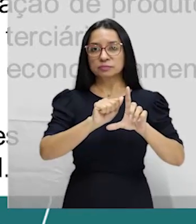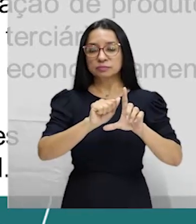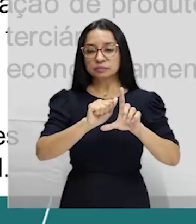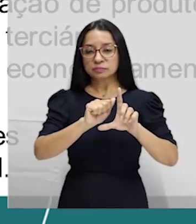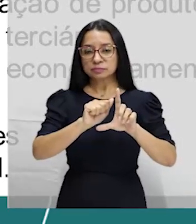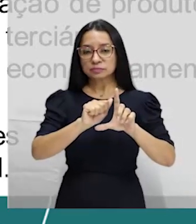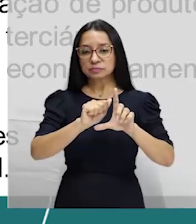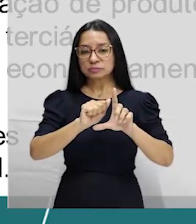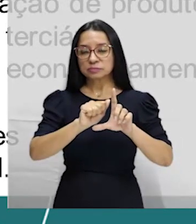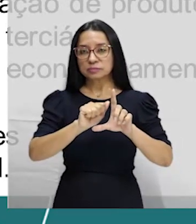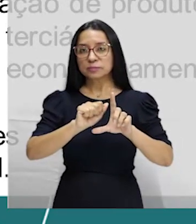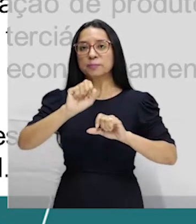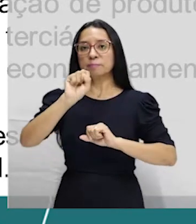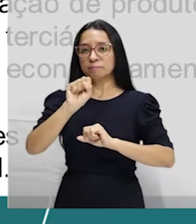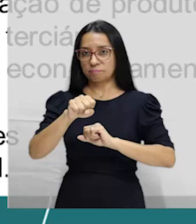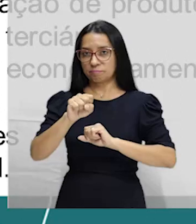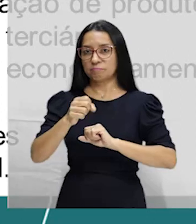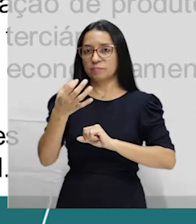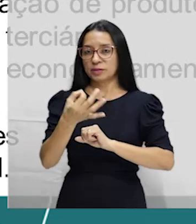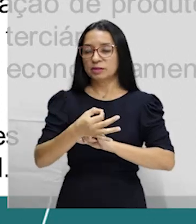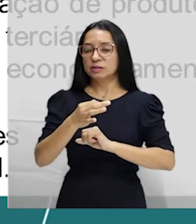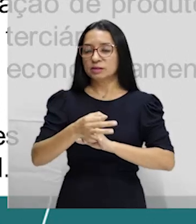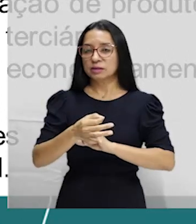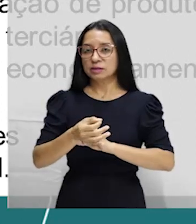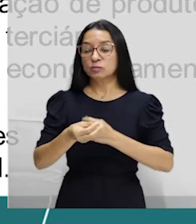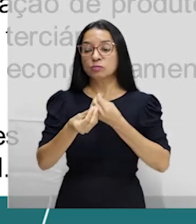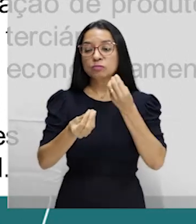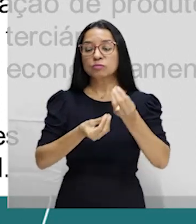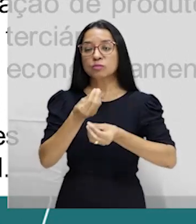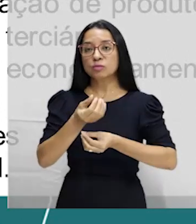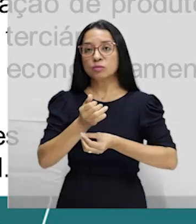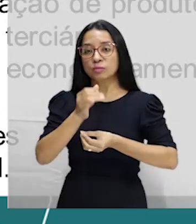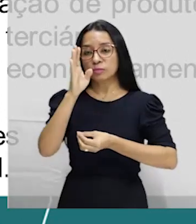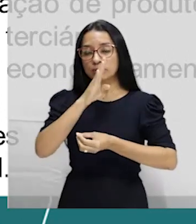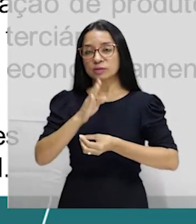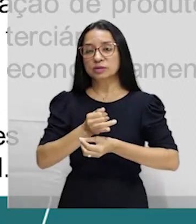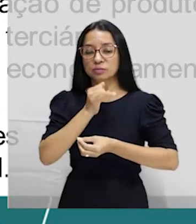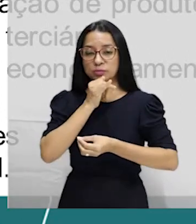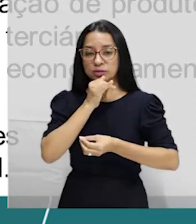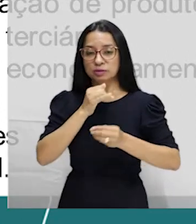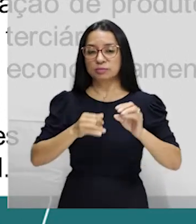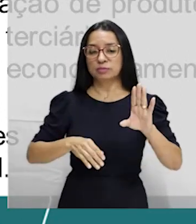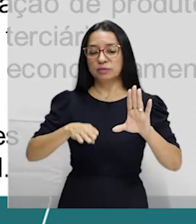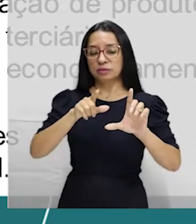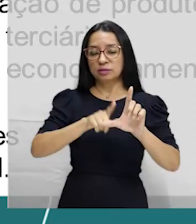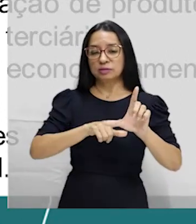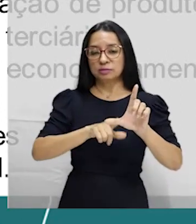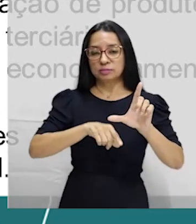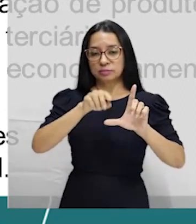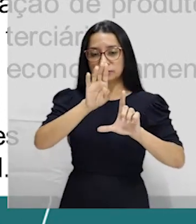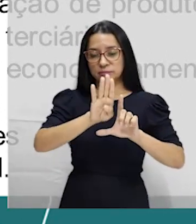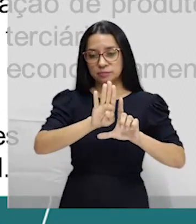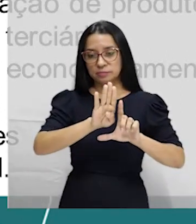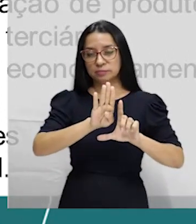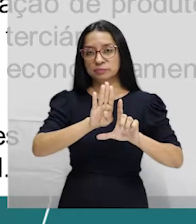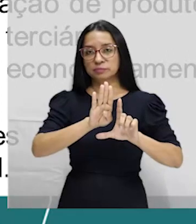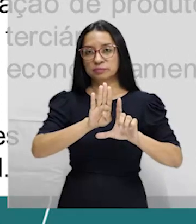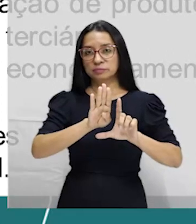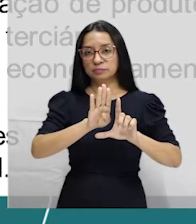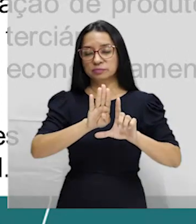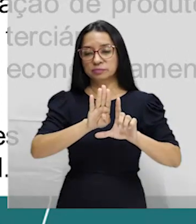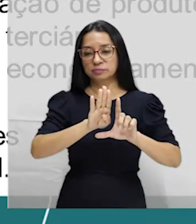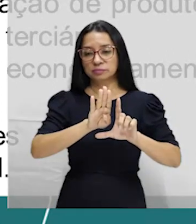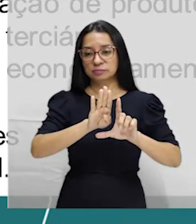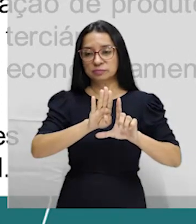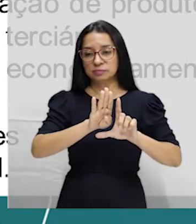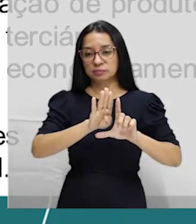produtos industriais? Sim, correto. Como o Brasil, por exemplo, né? Enquanto as economias desenvolvidas especializam-se